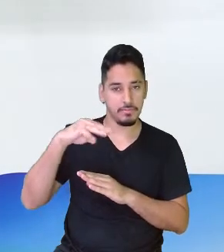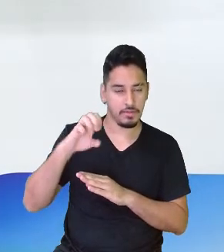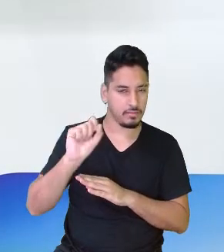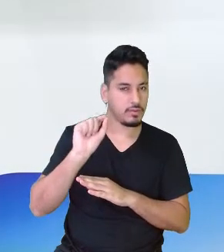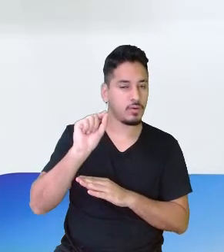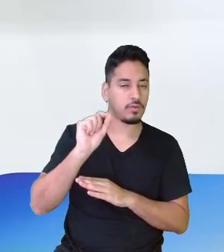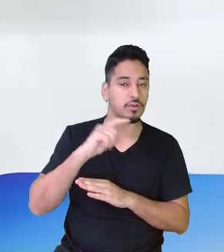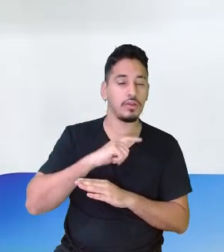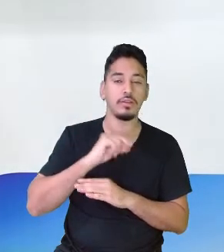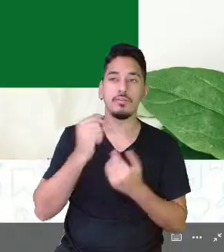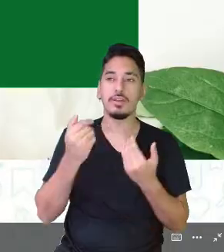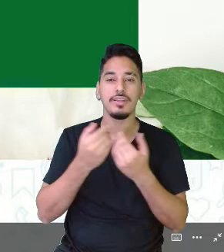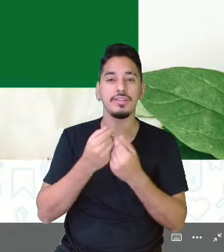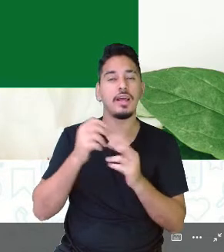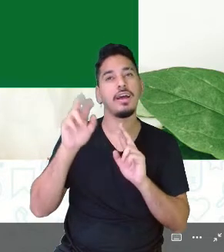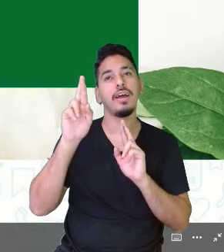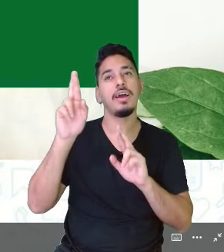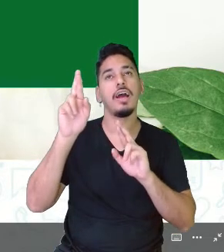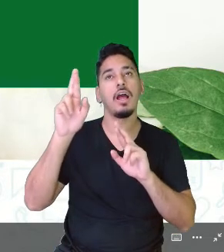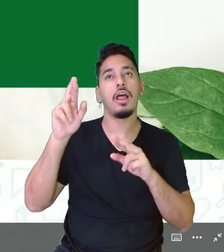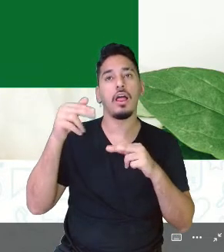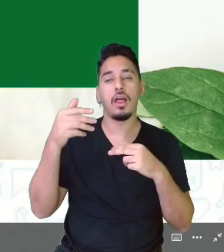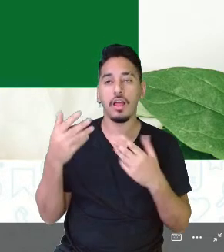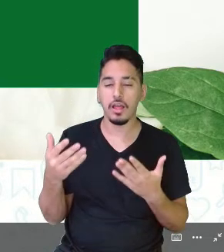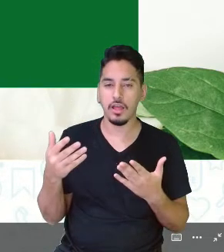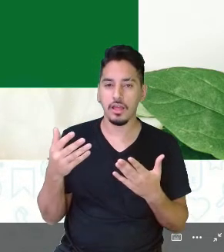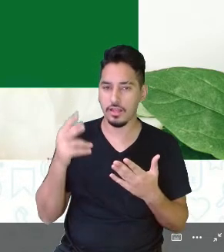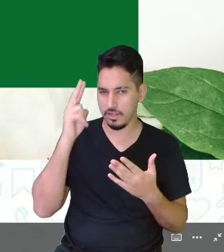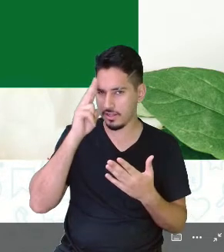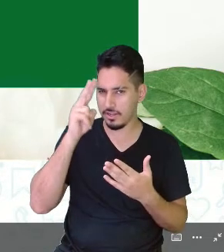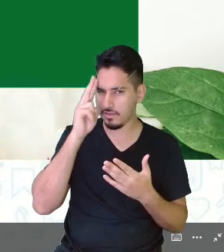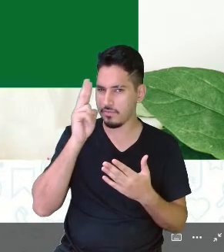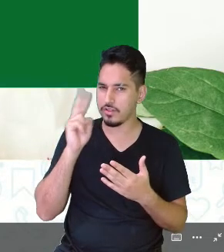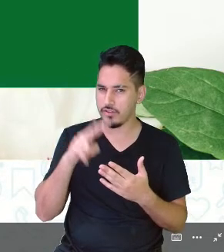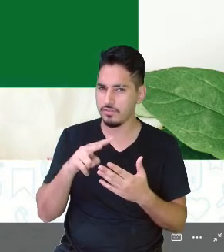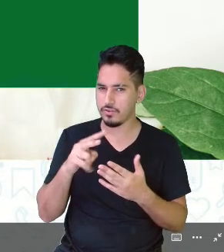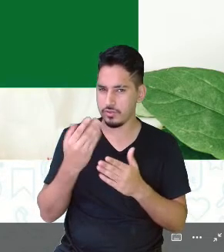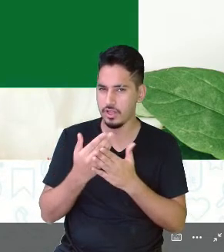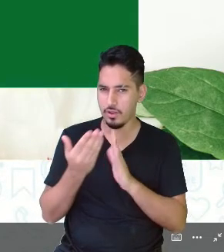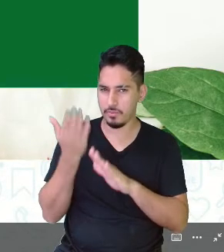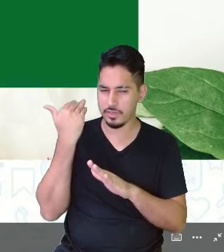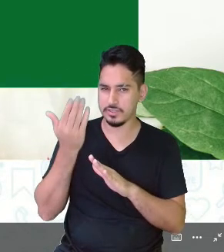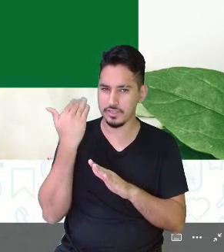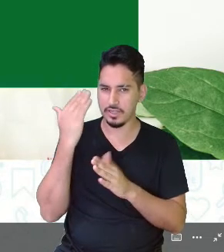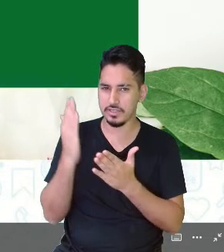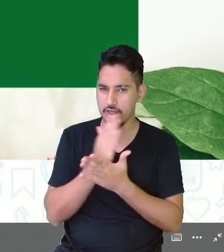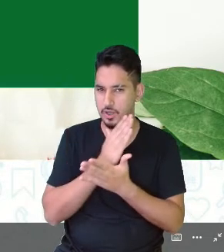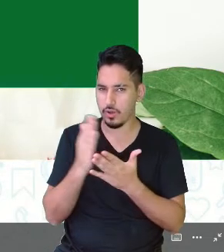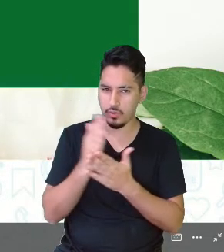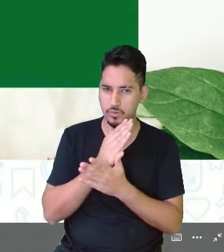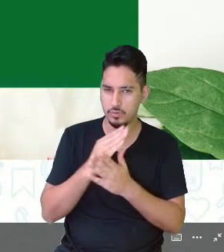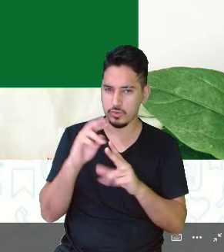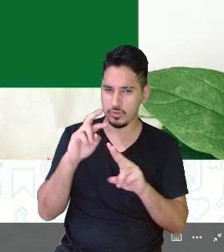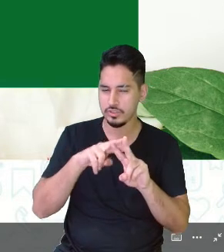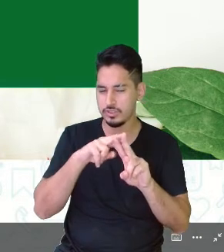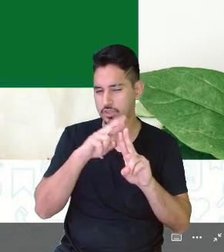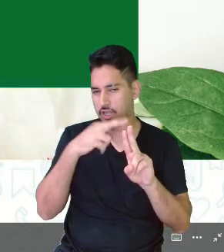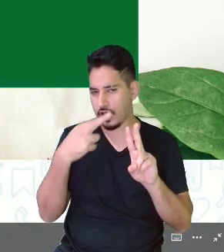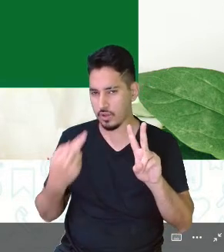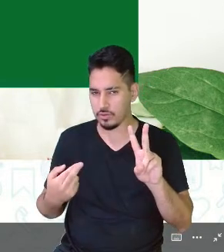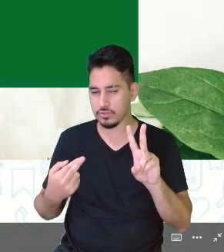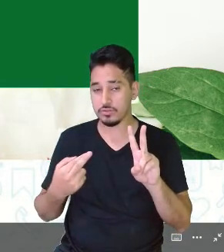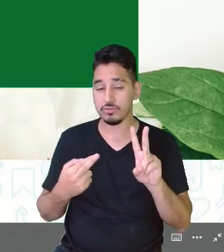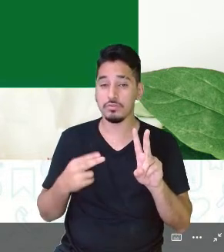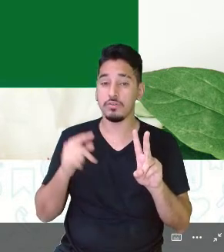do quê? Da quebra de expectativa. Lembra que a gente viu, aula passada, alguns recursos? Né? E um